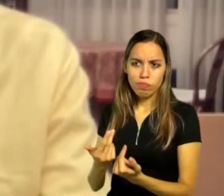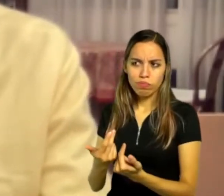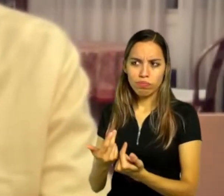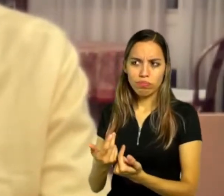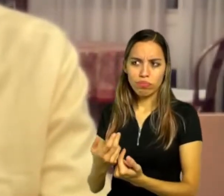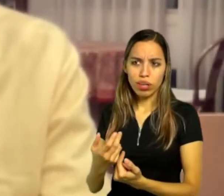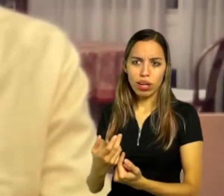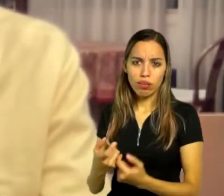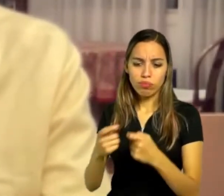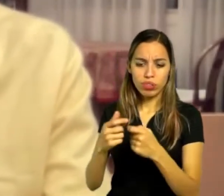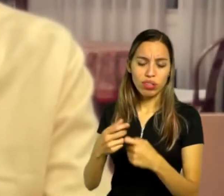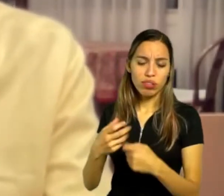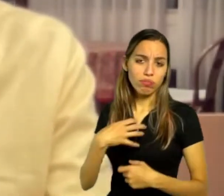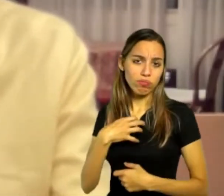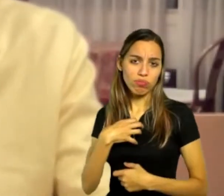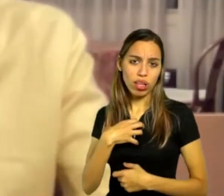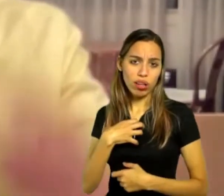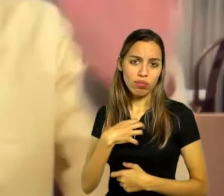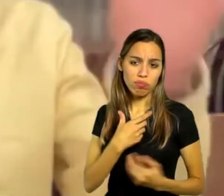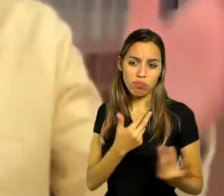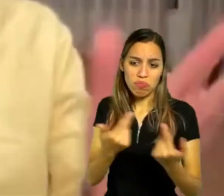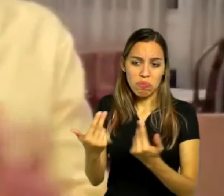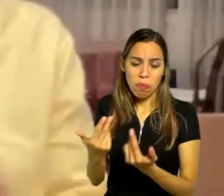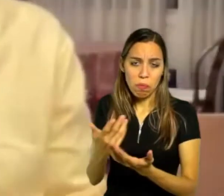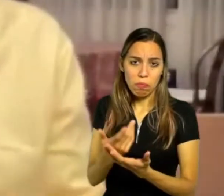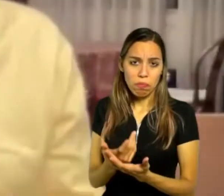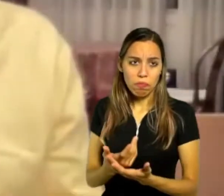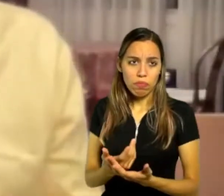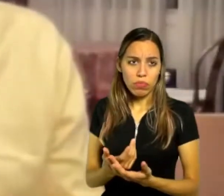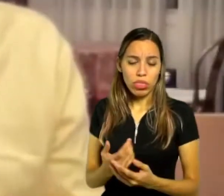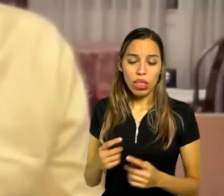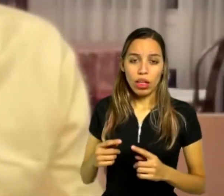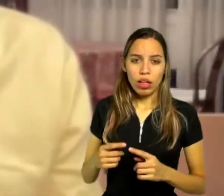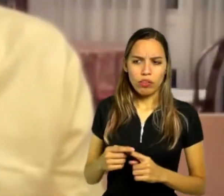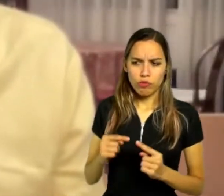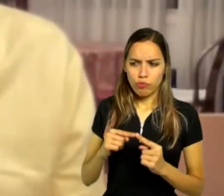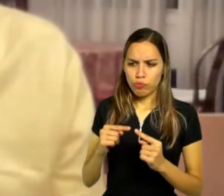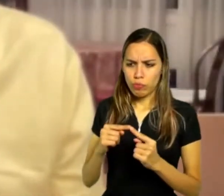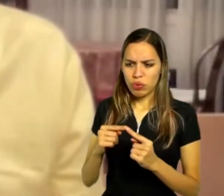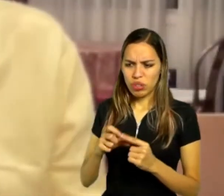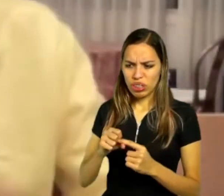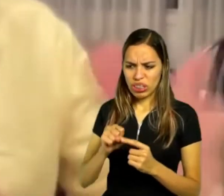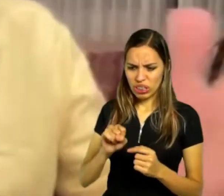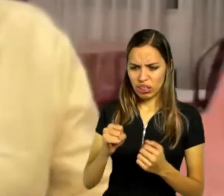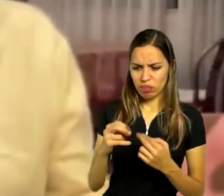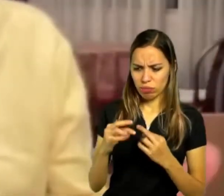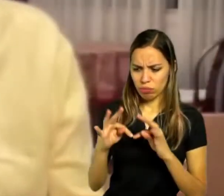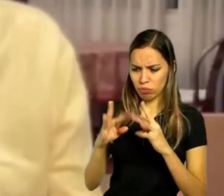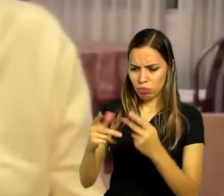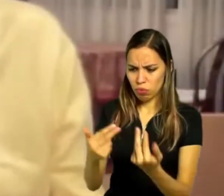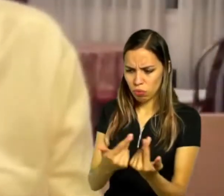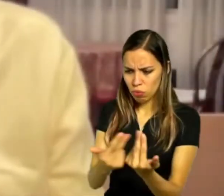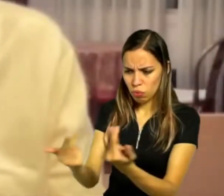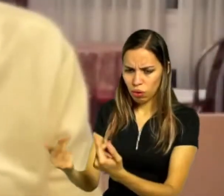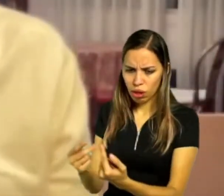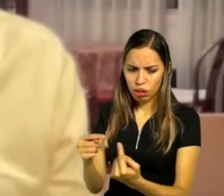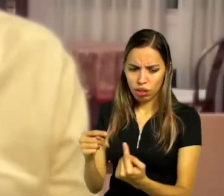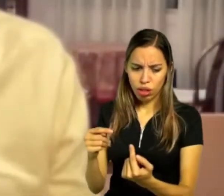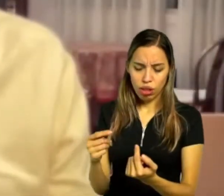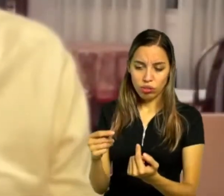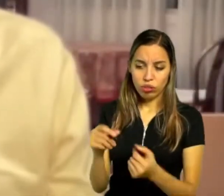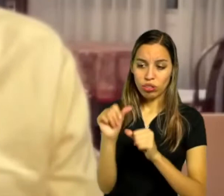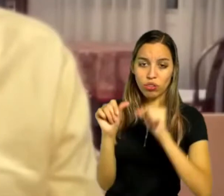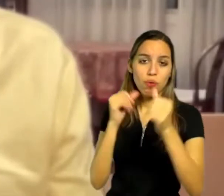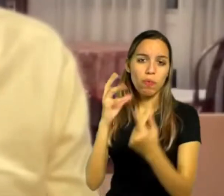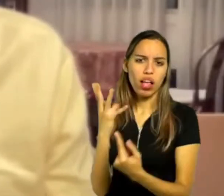mesmo tempo, né? Não a arte no sentido artístico, né? Não é uma arte plástica,